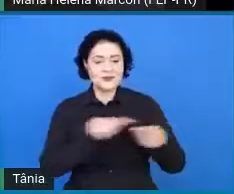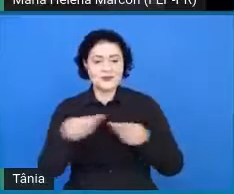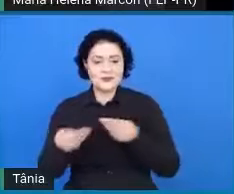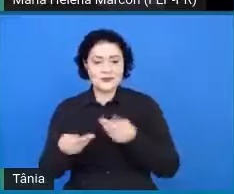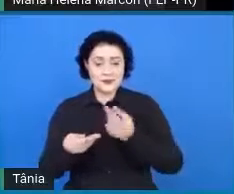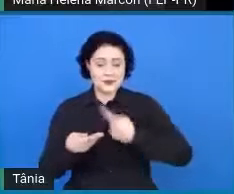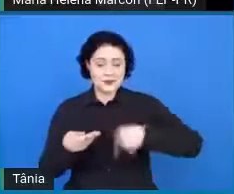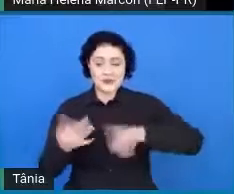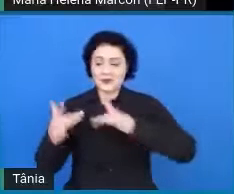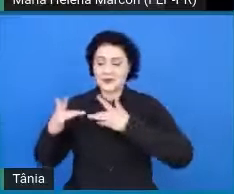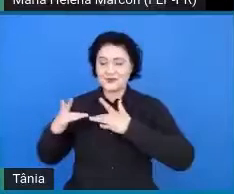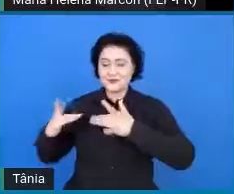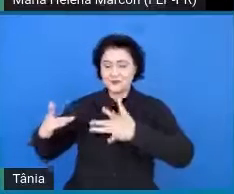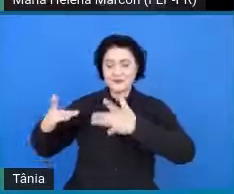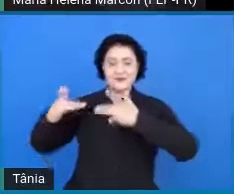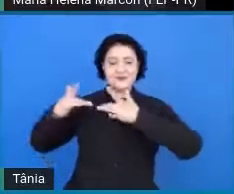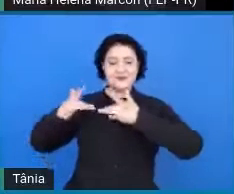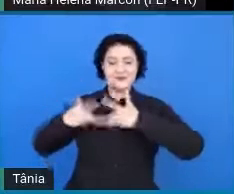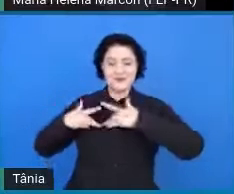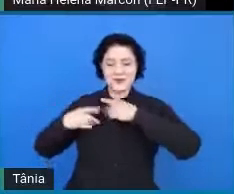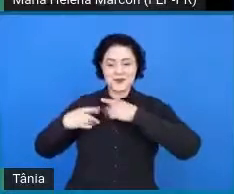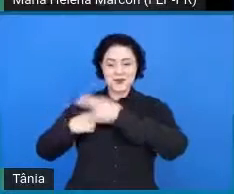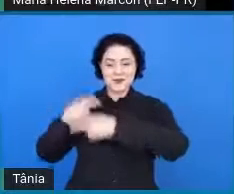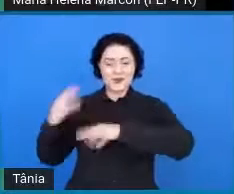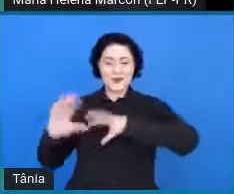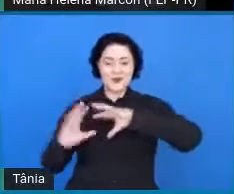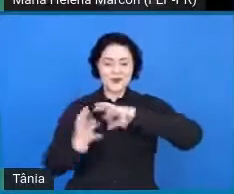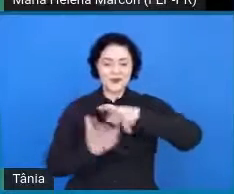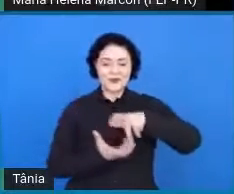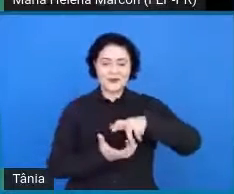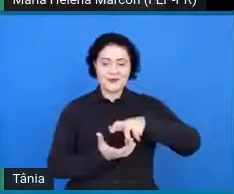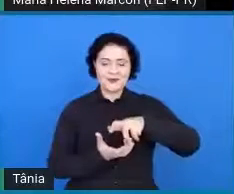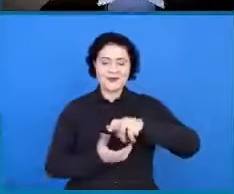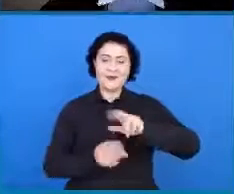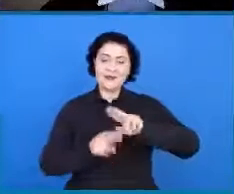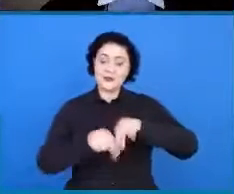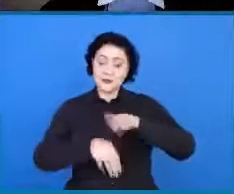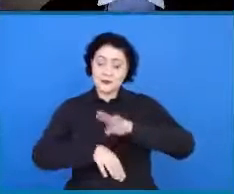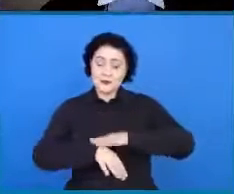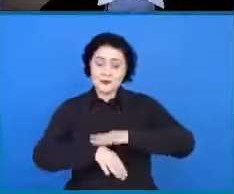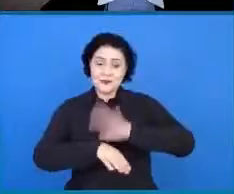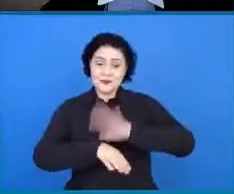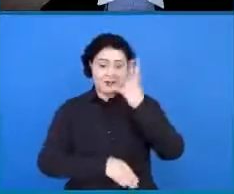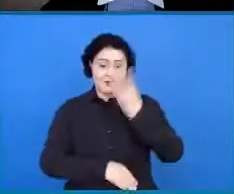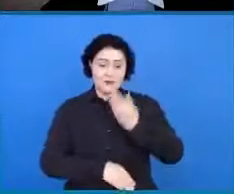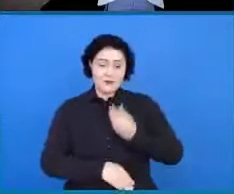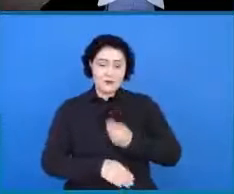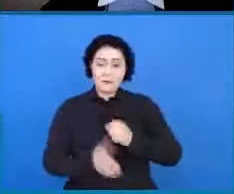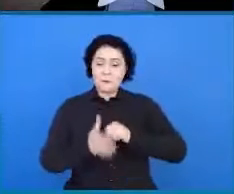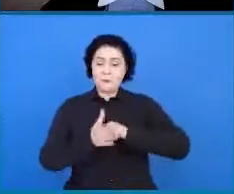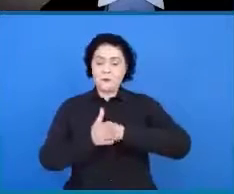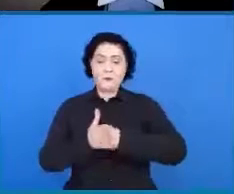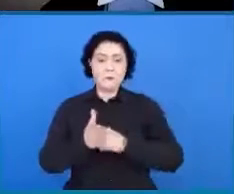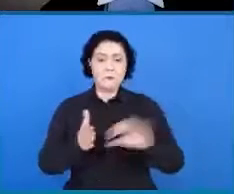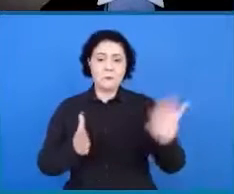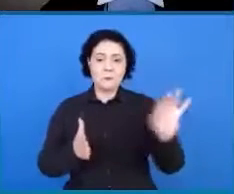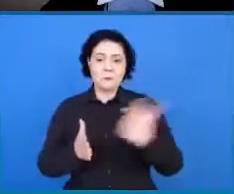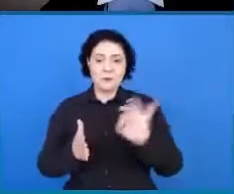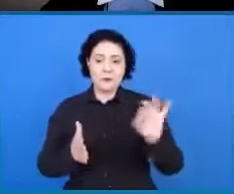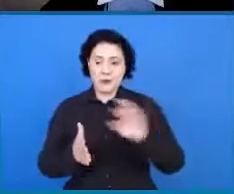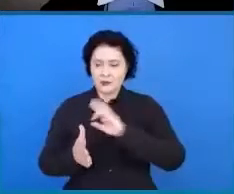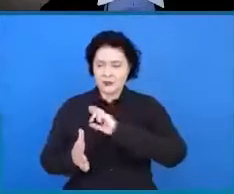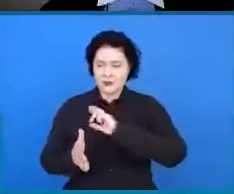Fraternidade Universal e o momento espírito tem essa conotação ele não tem fronteiras não tem religião